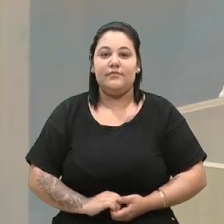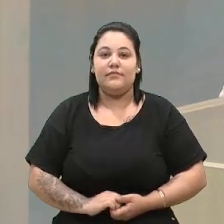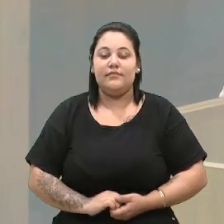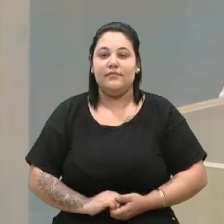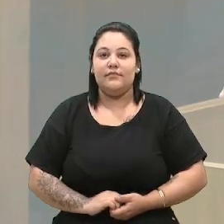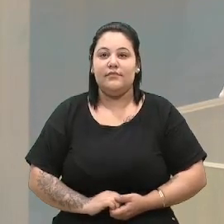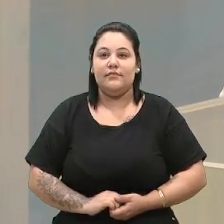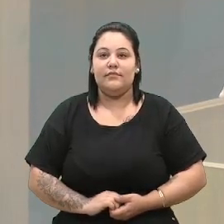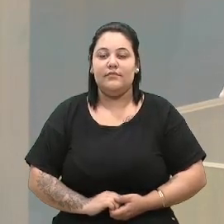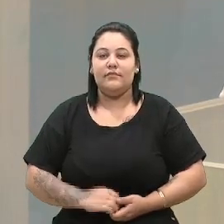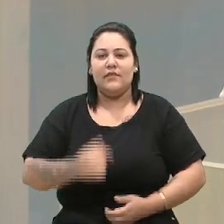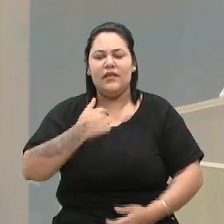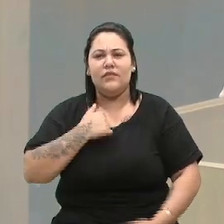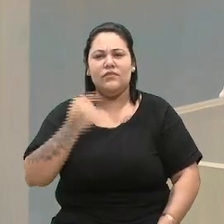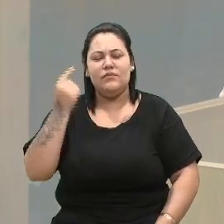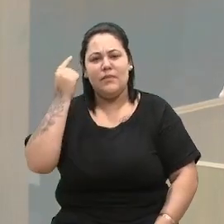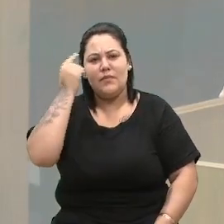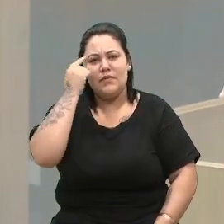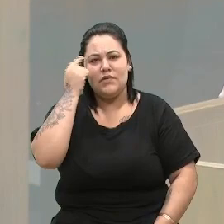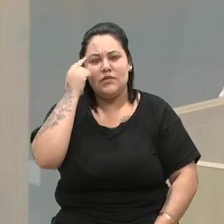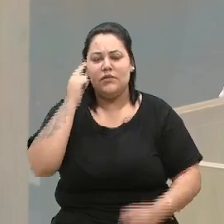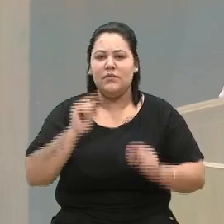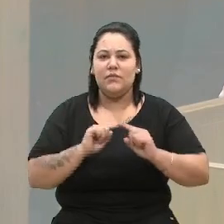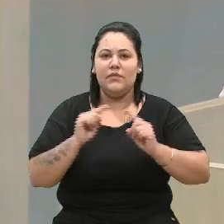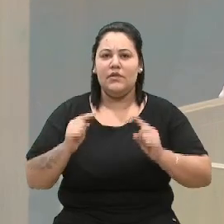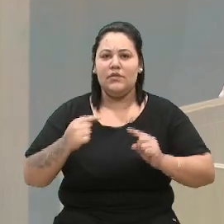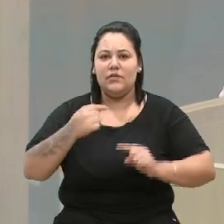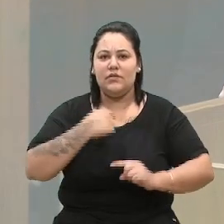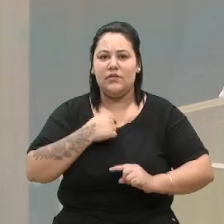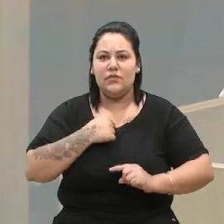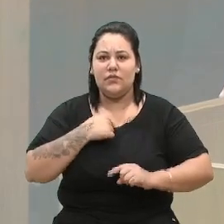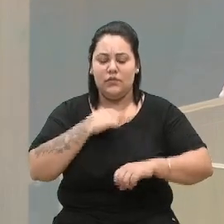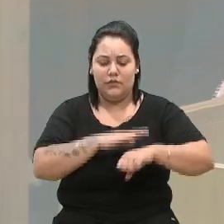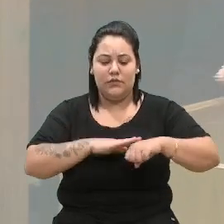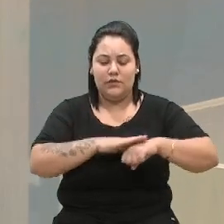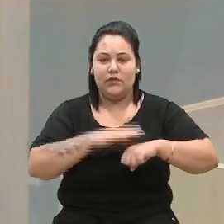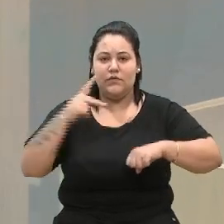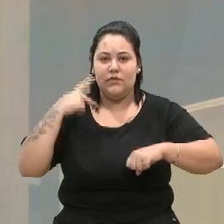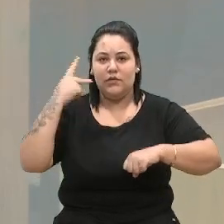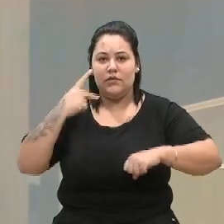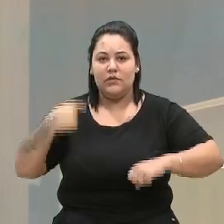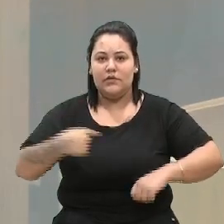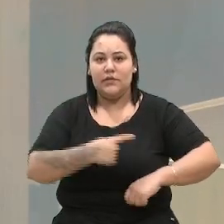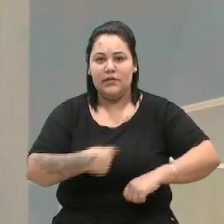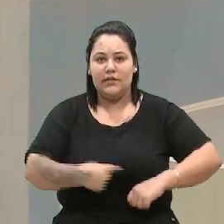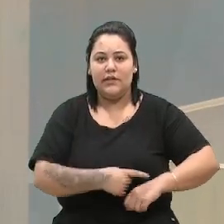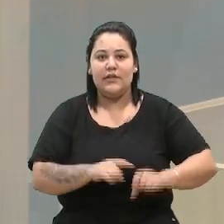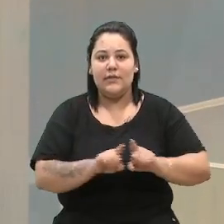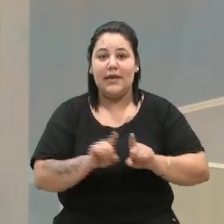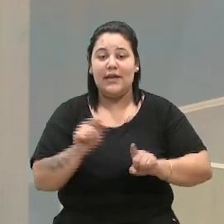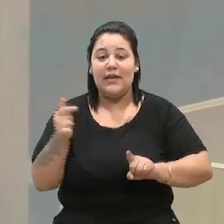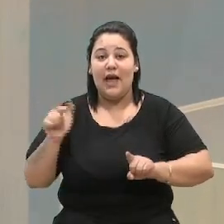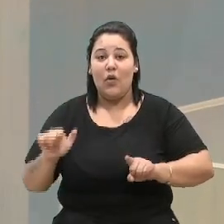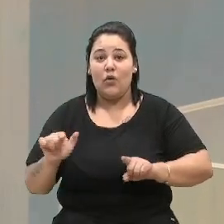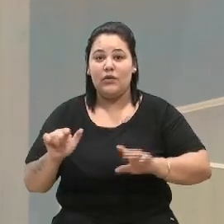até estava pensando, mas eu conversei com o vereador Zanquim e na outra semana fiz uma